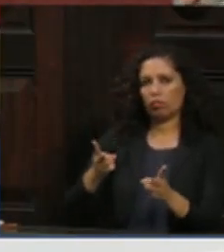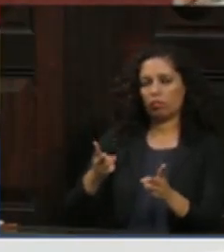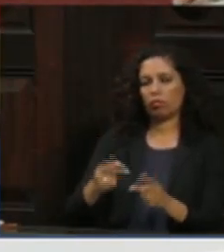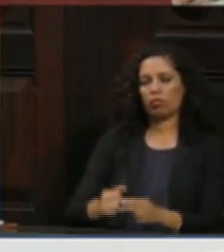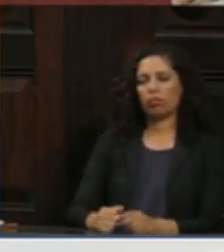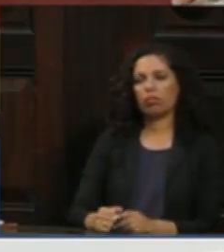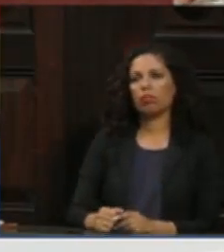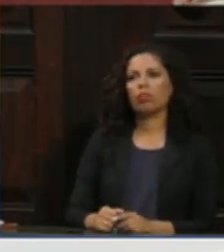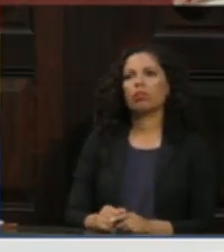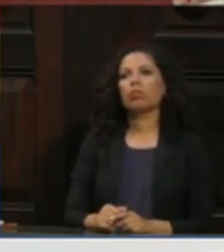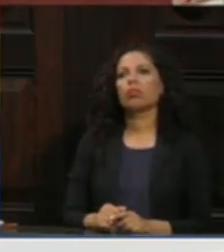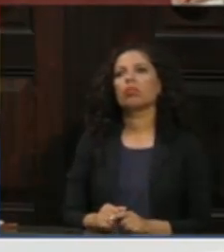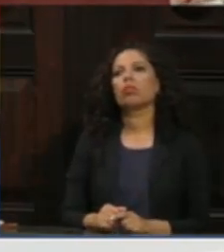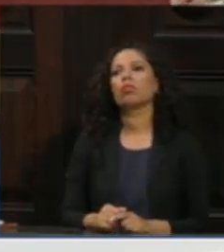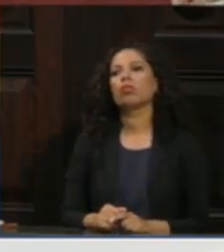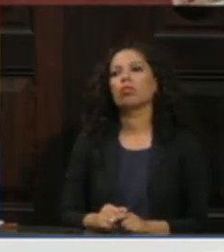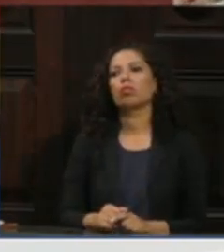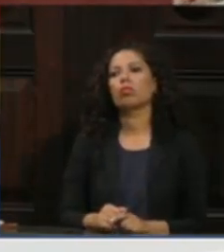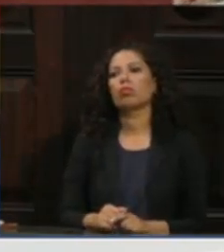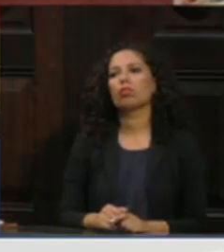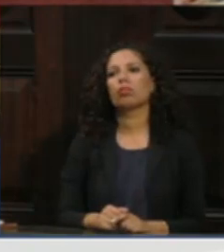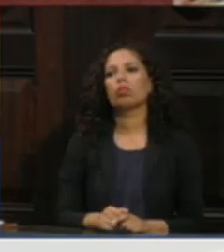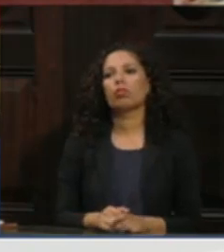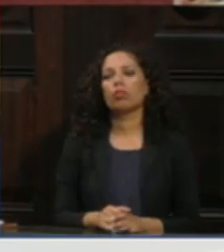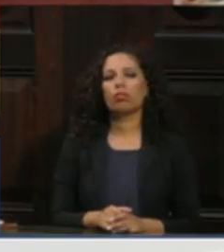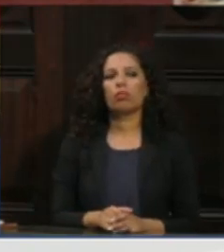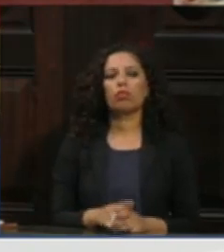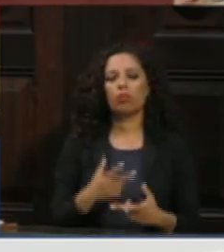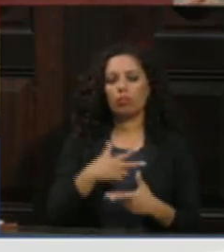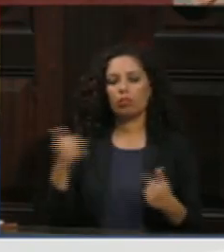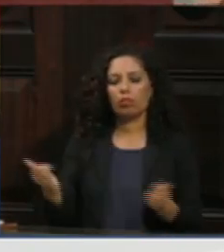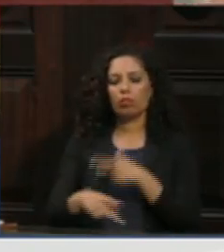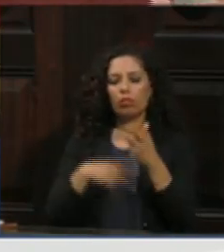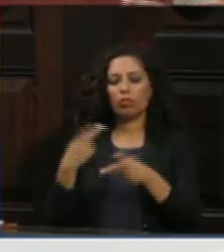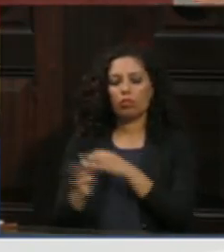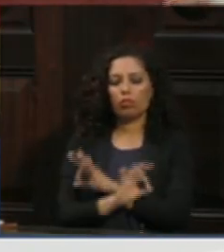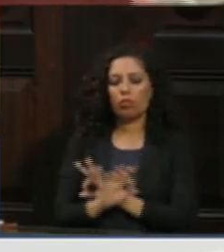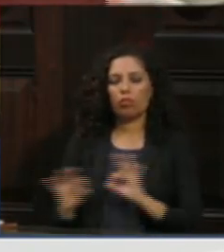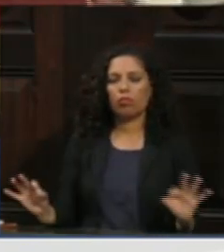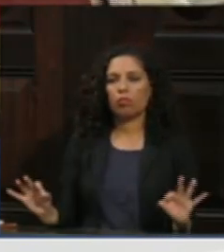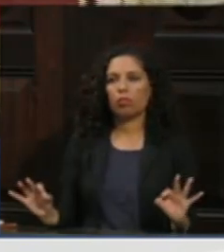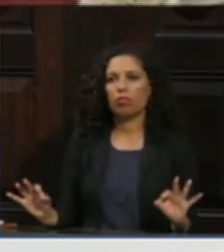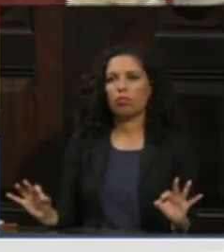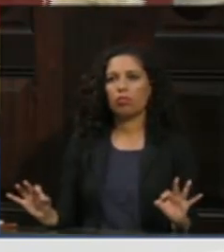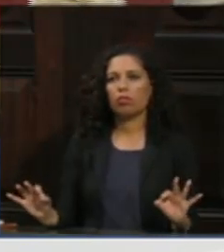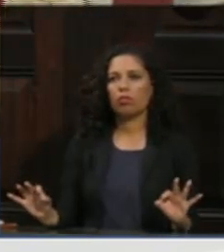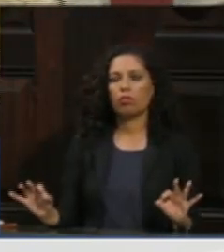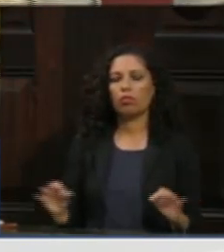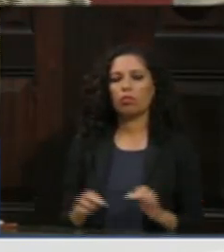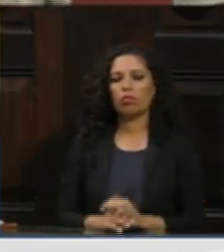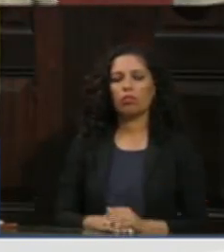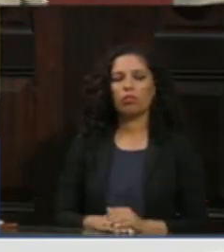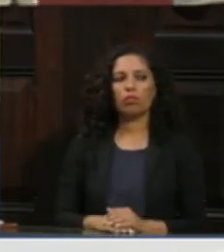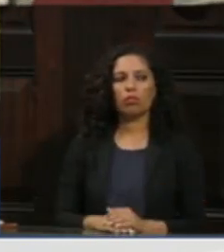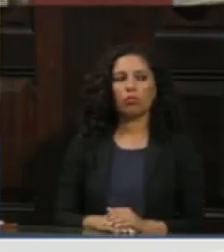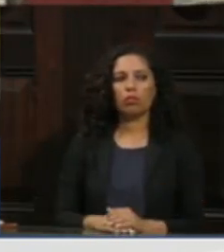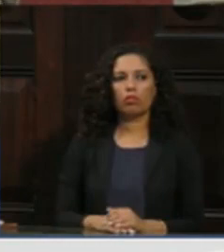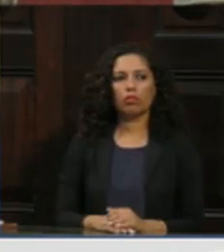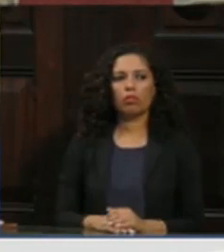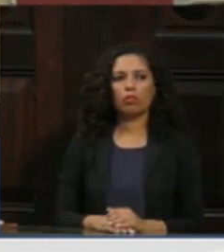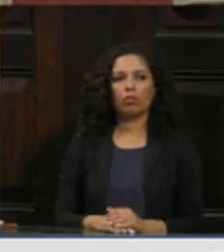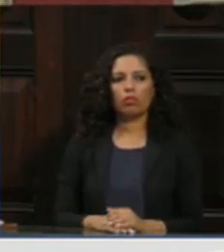mesma bacia, que é a bacia do Rio São João, né? E lá a gente encara esse desafio de